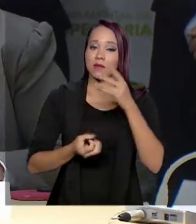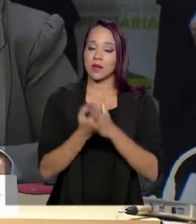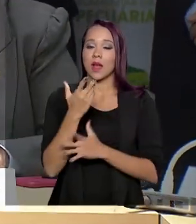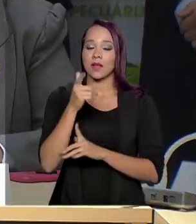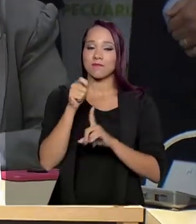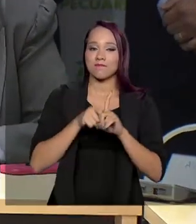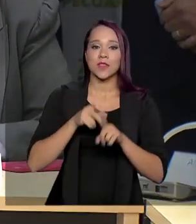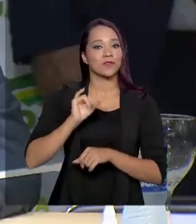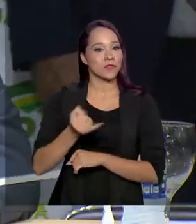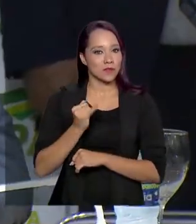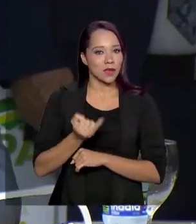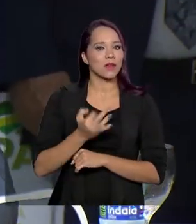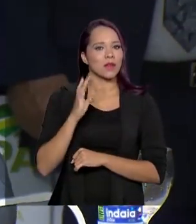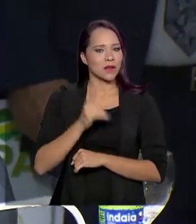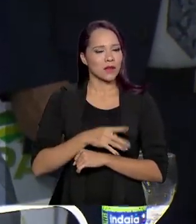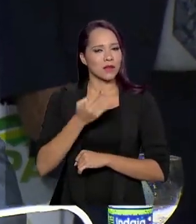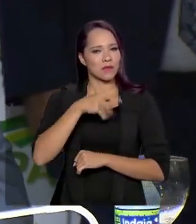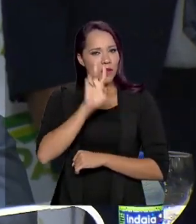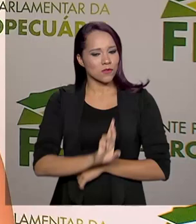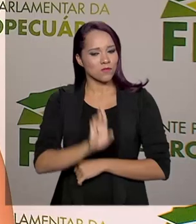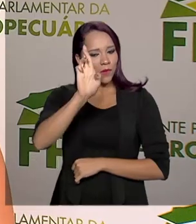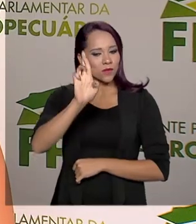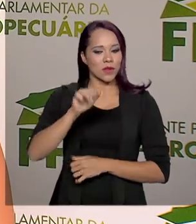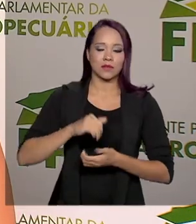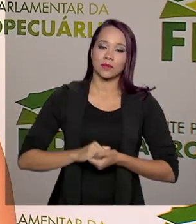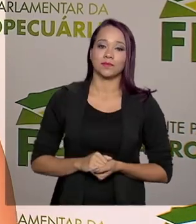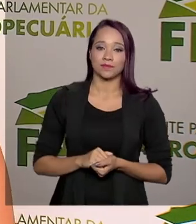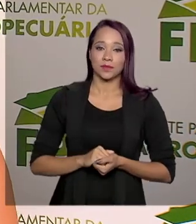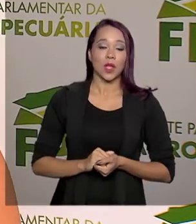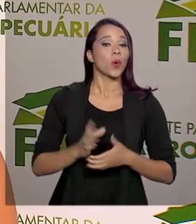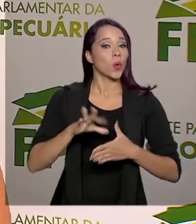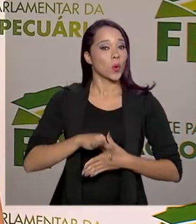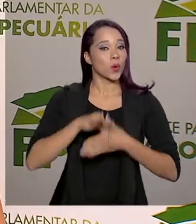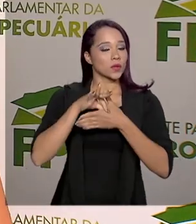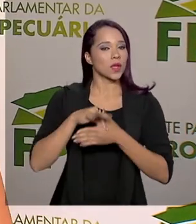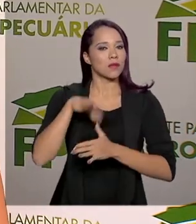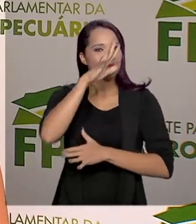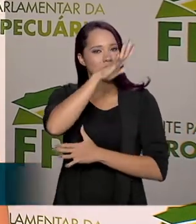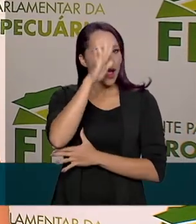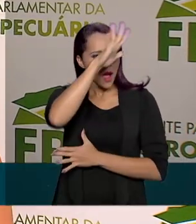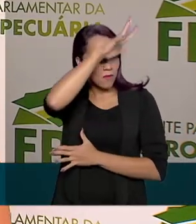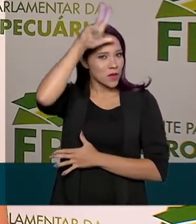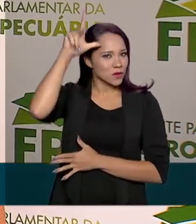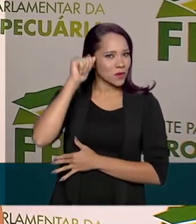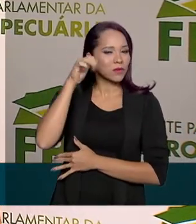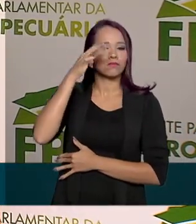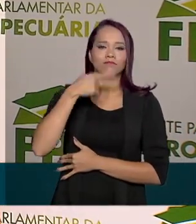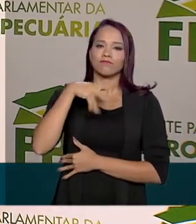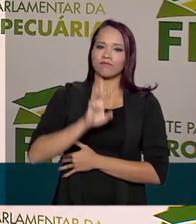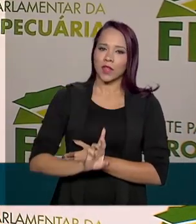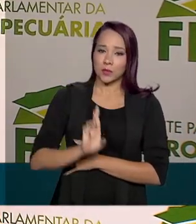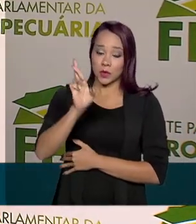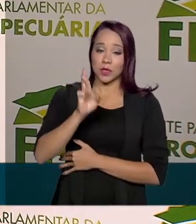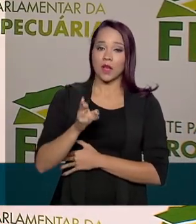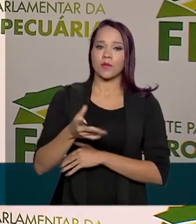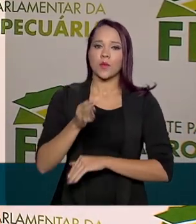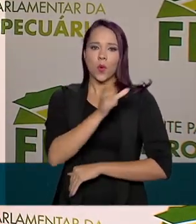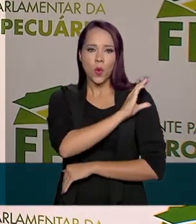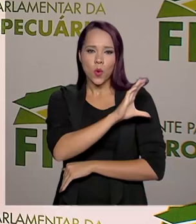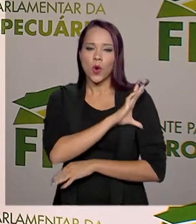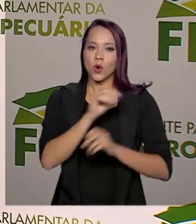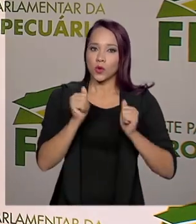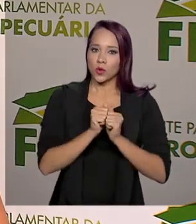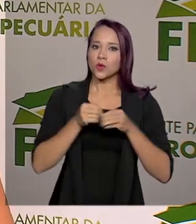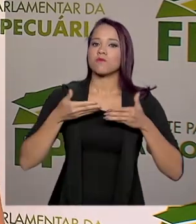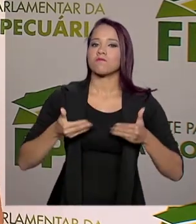janeiro e que serão comandados por ele. O Conselho da Amazônia vai ser o responsável por coordenar, junto aos